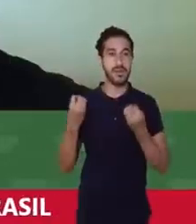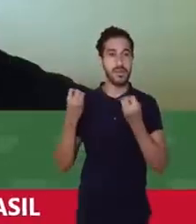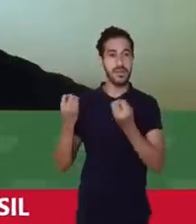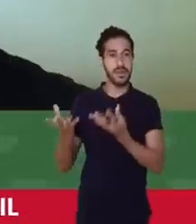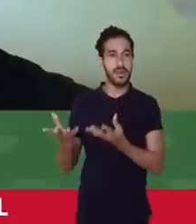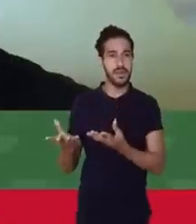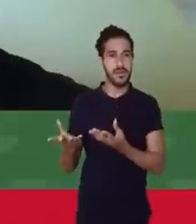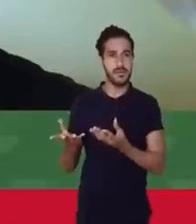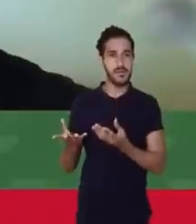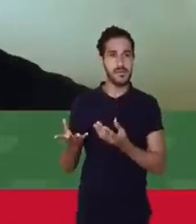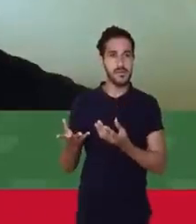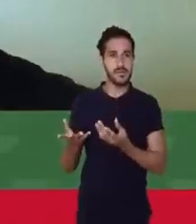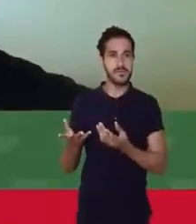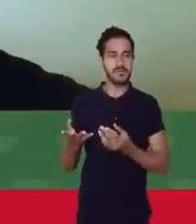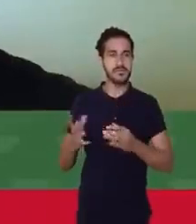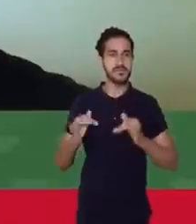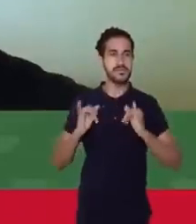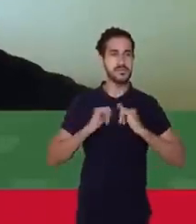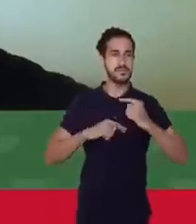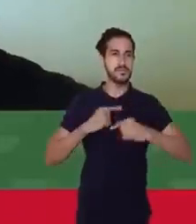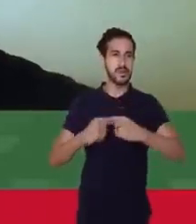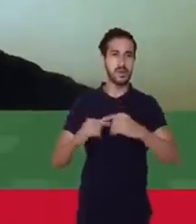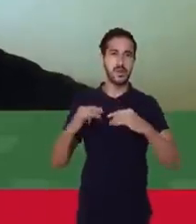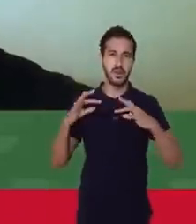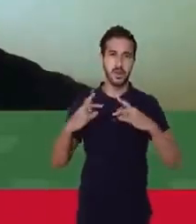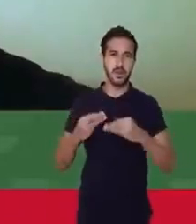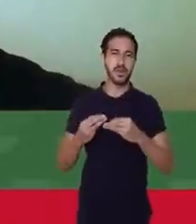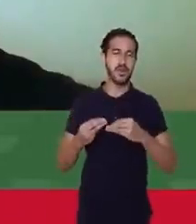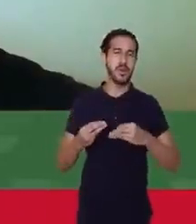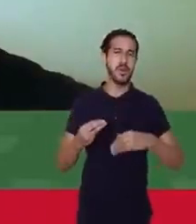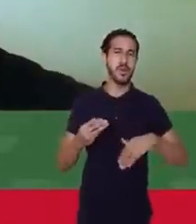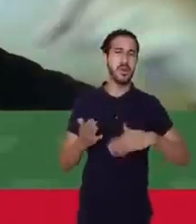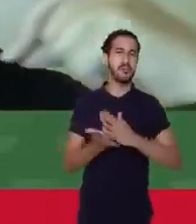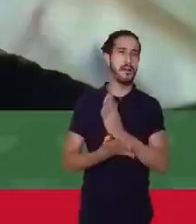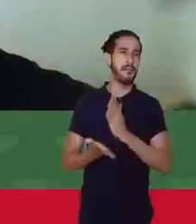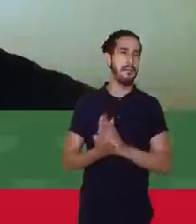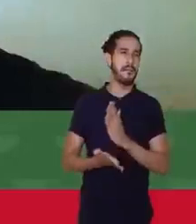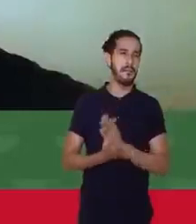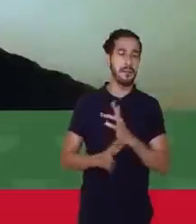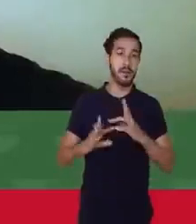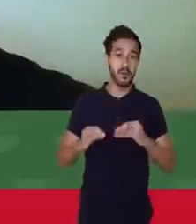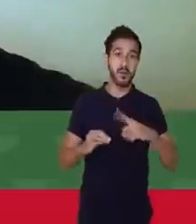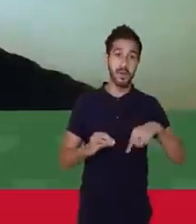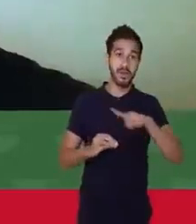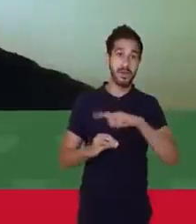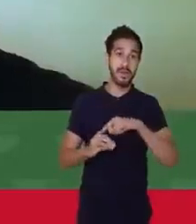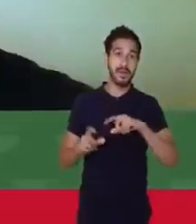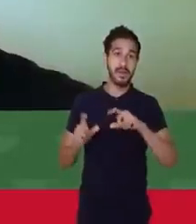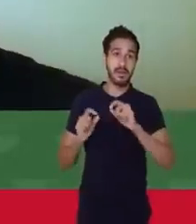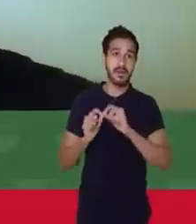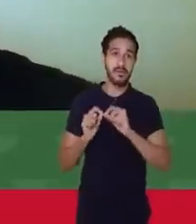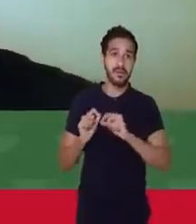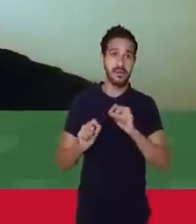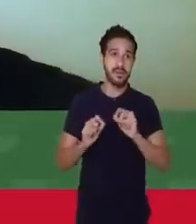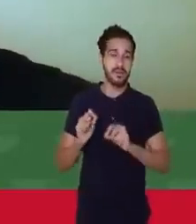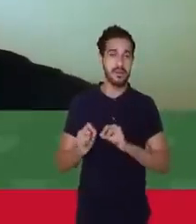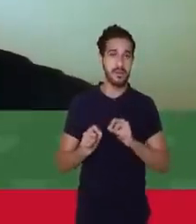entregaria, né, deixaria passar todas as boiadas, eles engoliriam